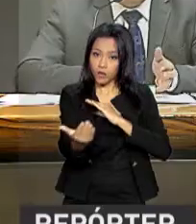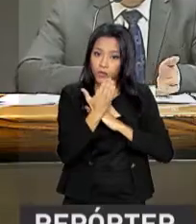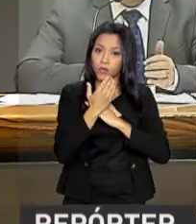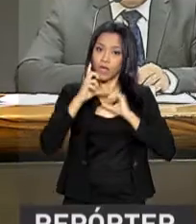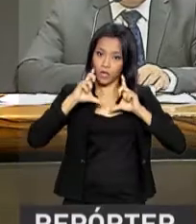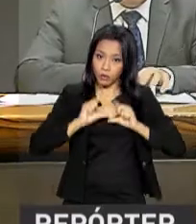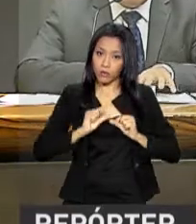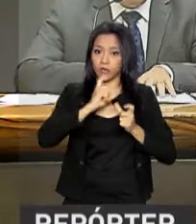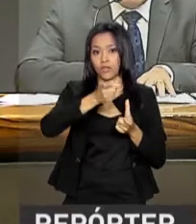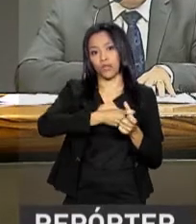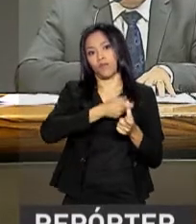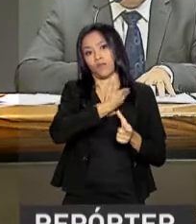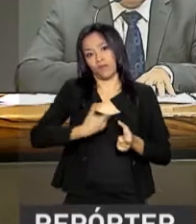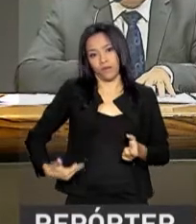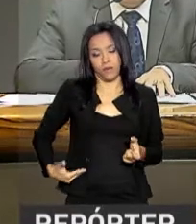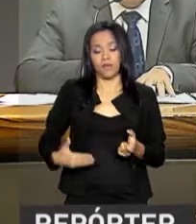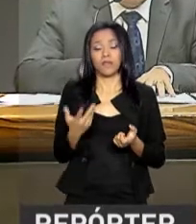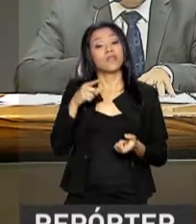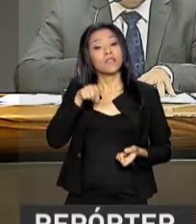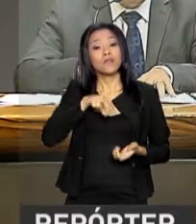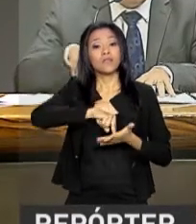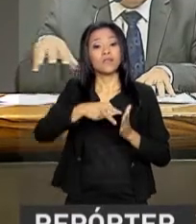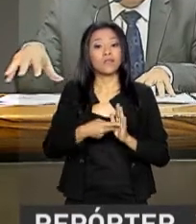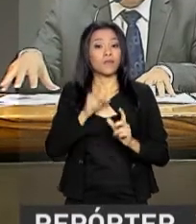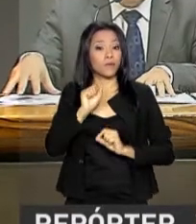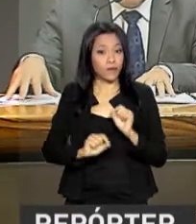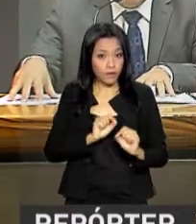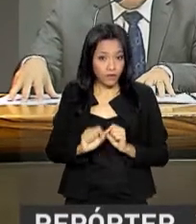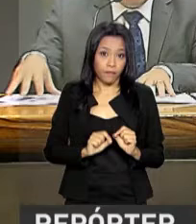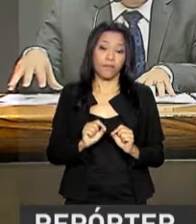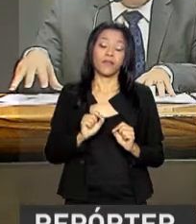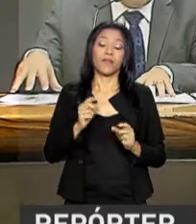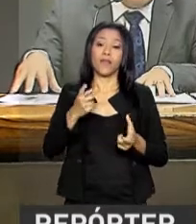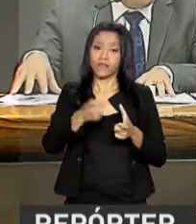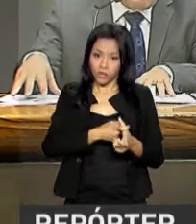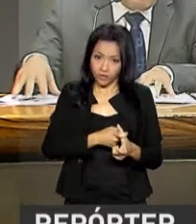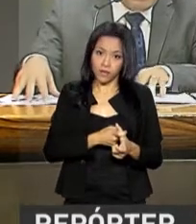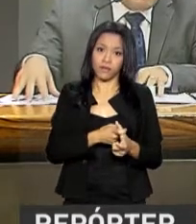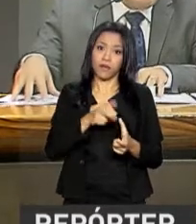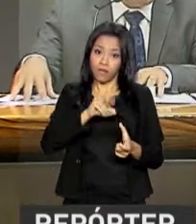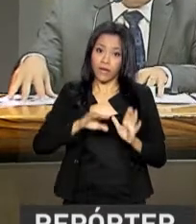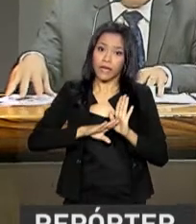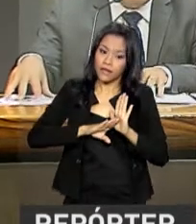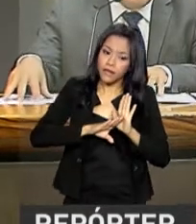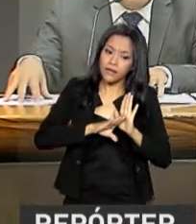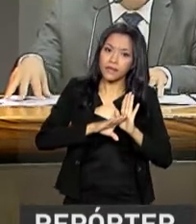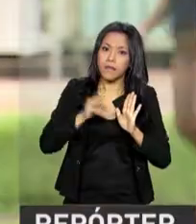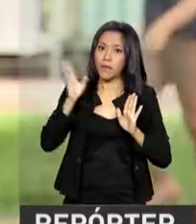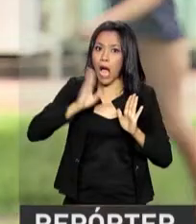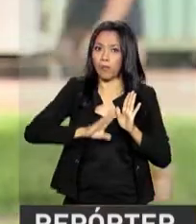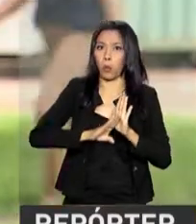né um curso médio mais baixo significa que a dívida não é crescer mas não tão aceleradamente